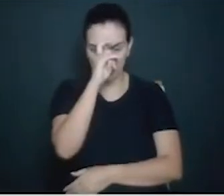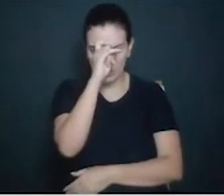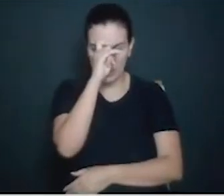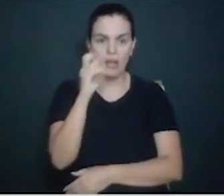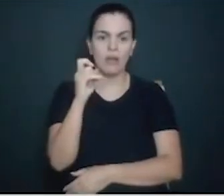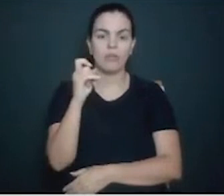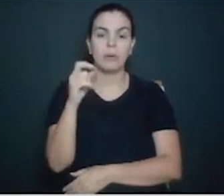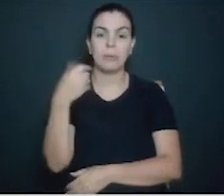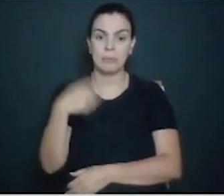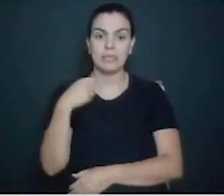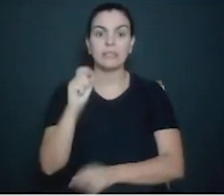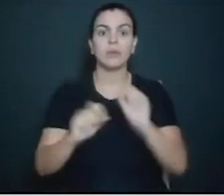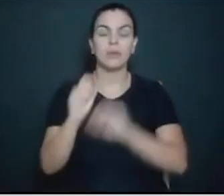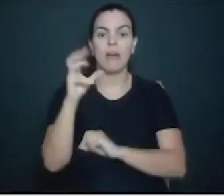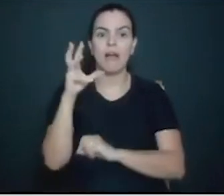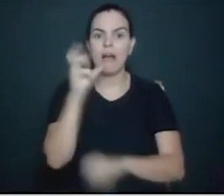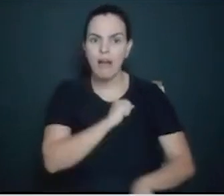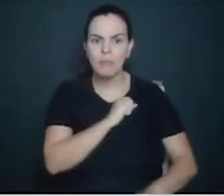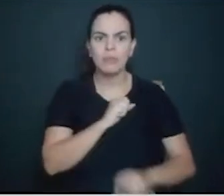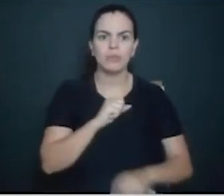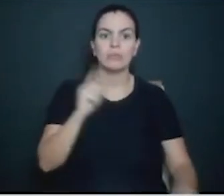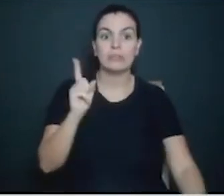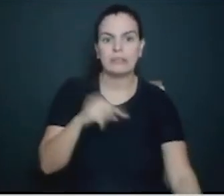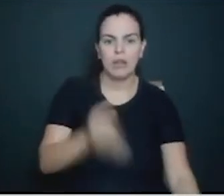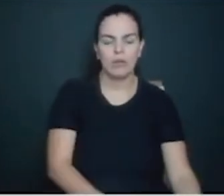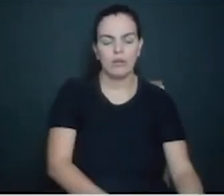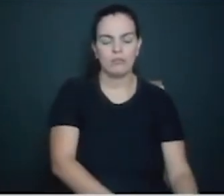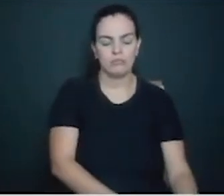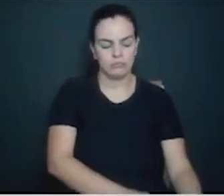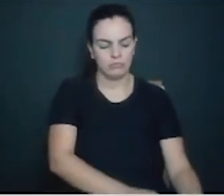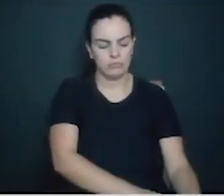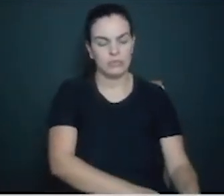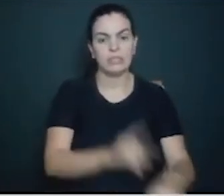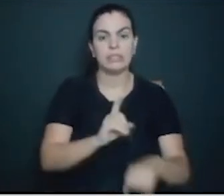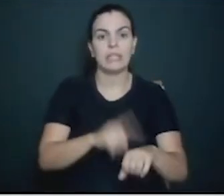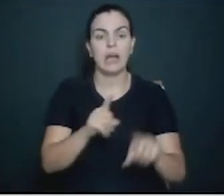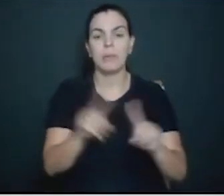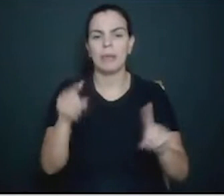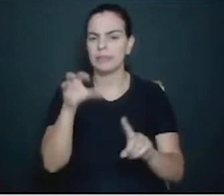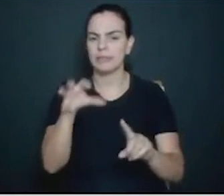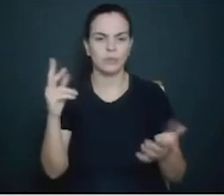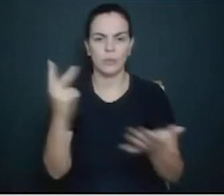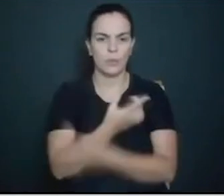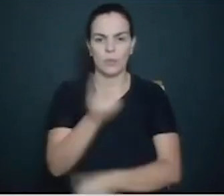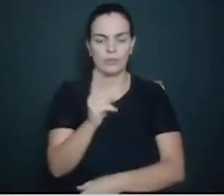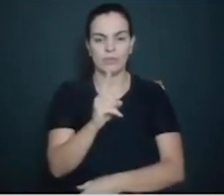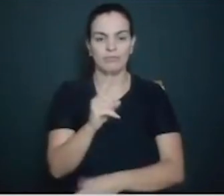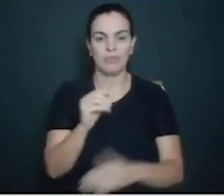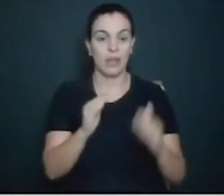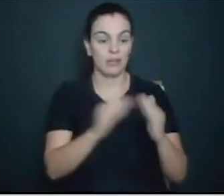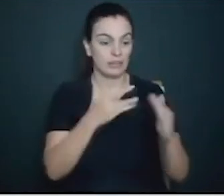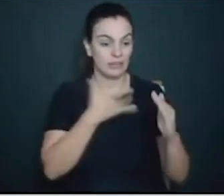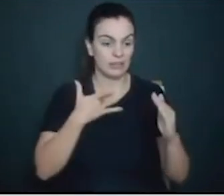ser rápido e prontamente encaminhado. Isto não aconteceu. As unidades básicas e as UPAs não falam com os hospitais